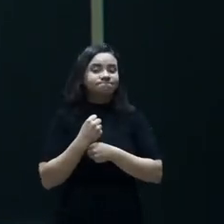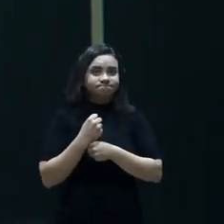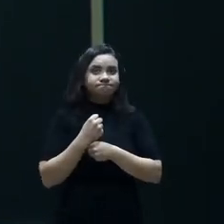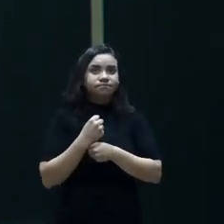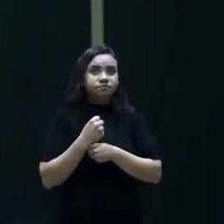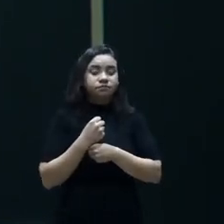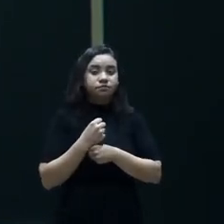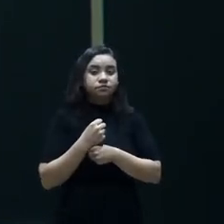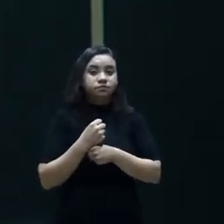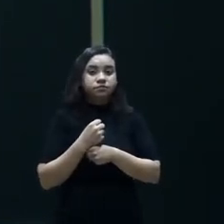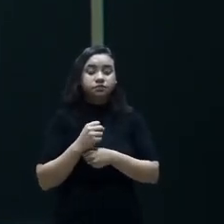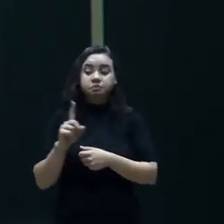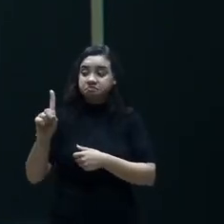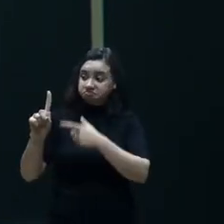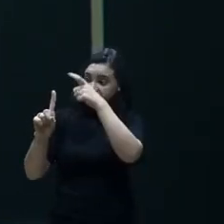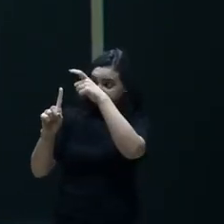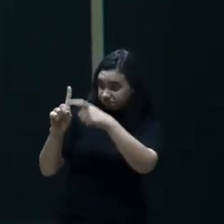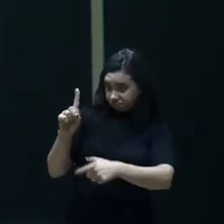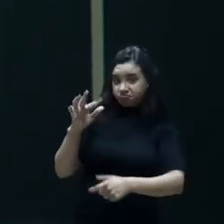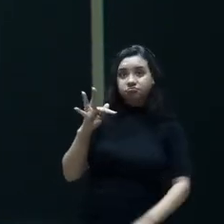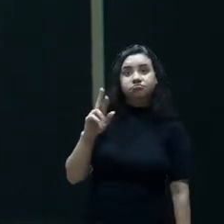Esse Francisco, passado um tempo,